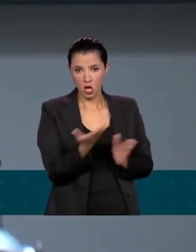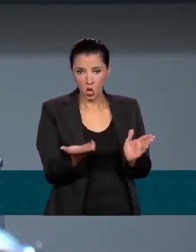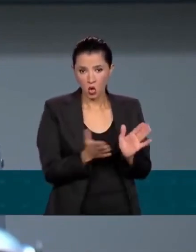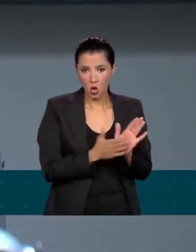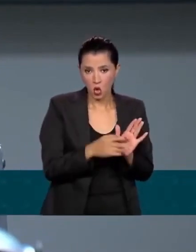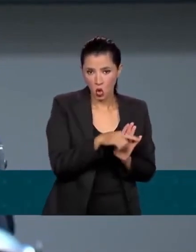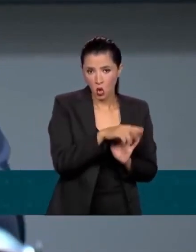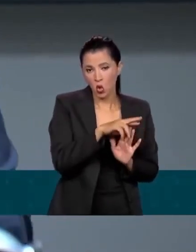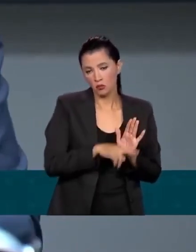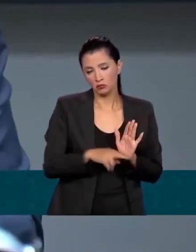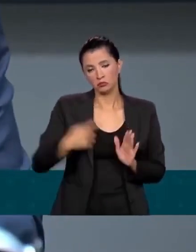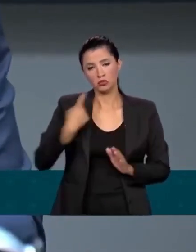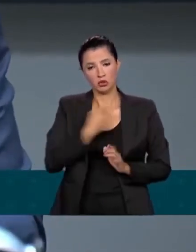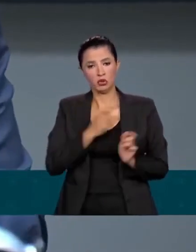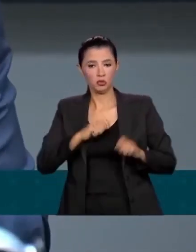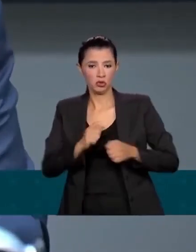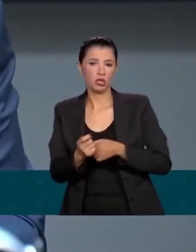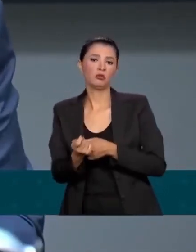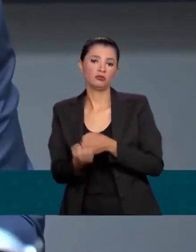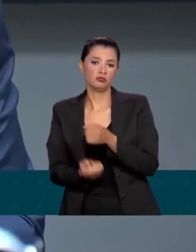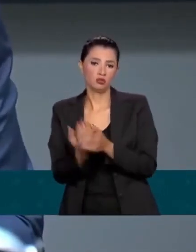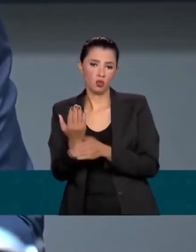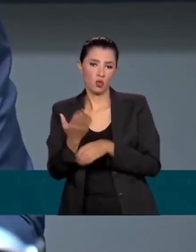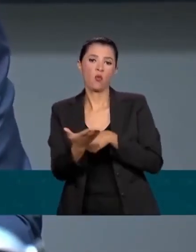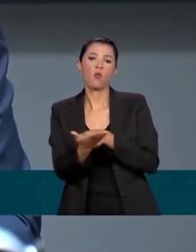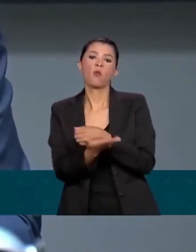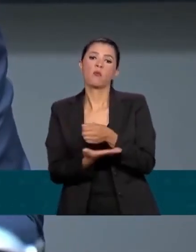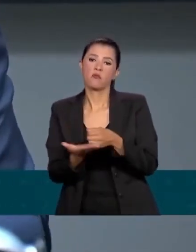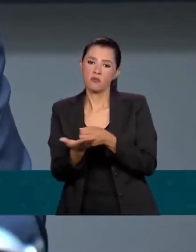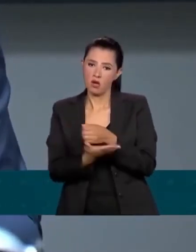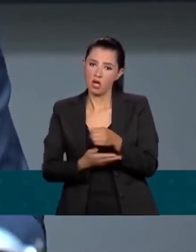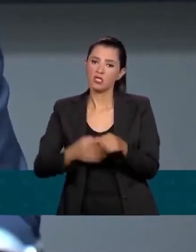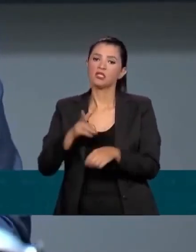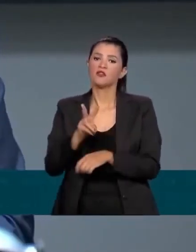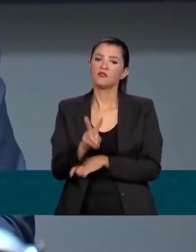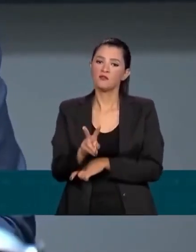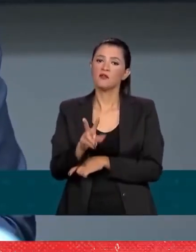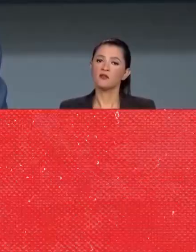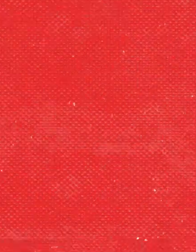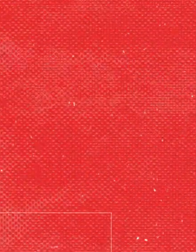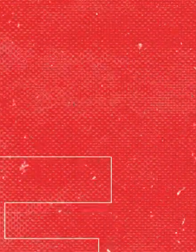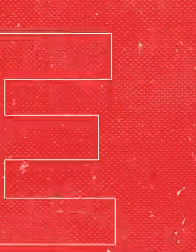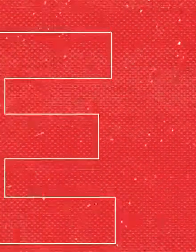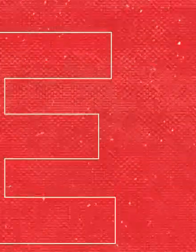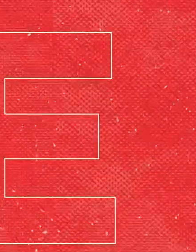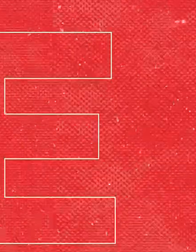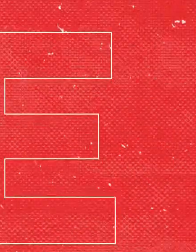construirmos uma base fiscal sólida para o Estado brasileiro. É disso que se trata.